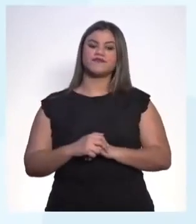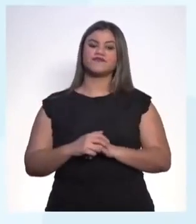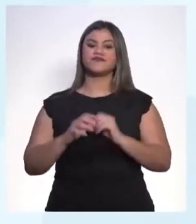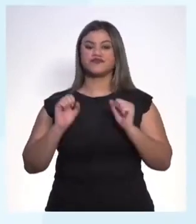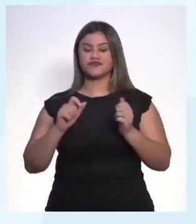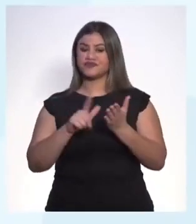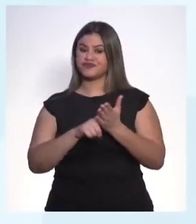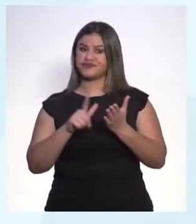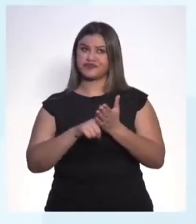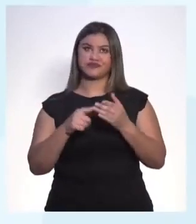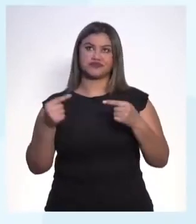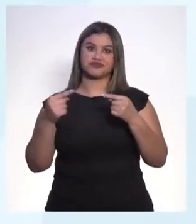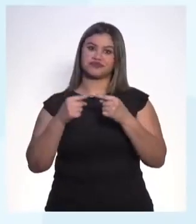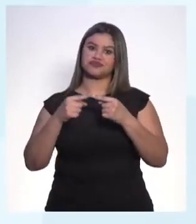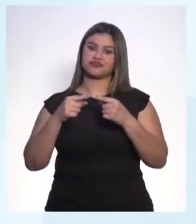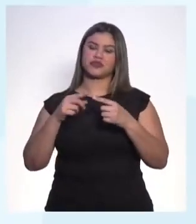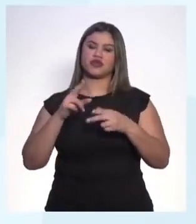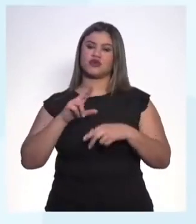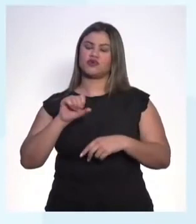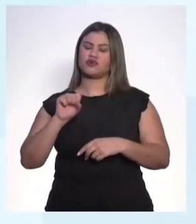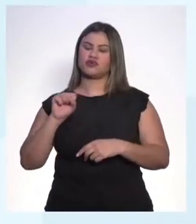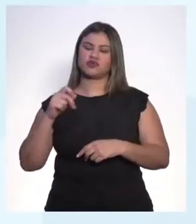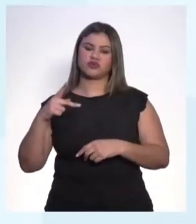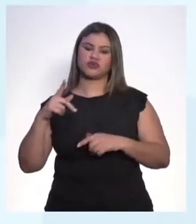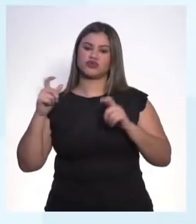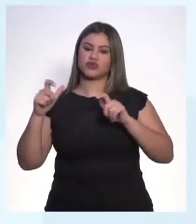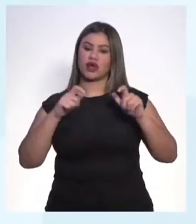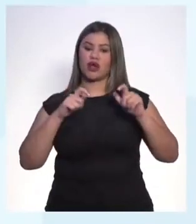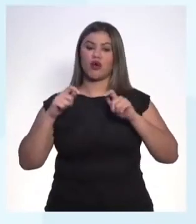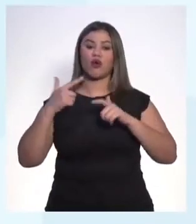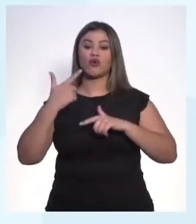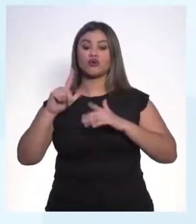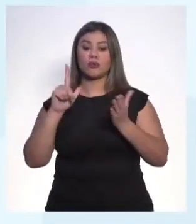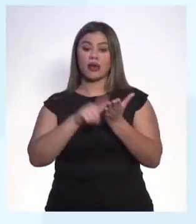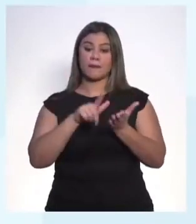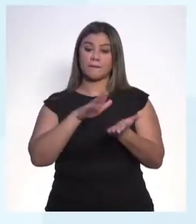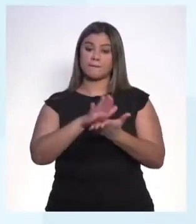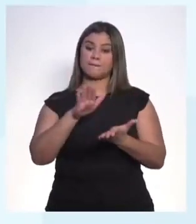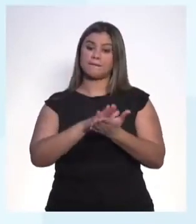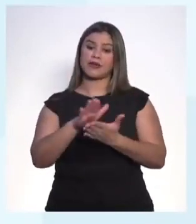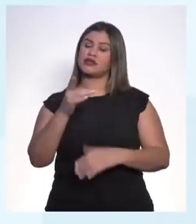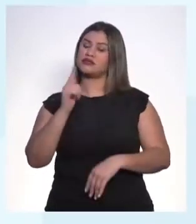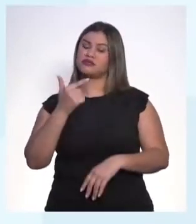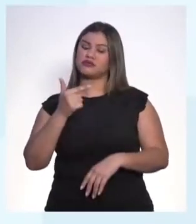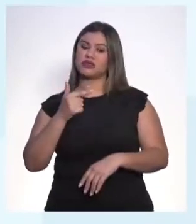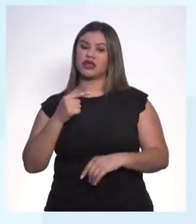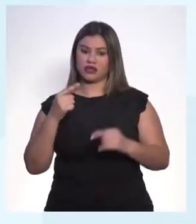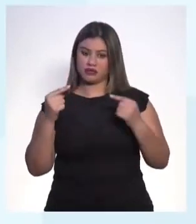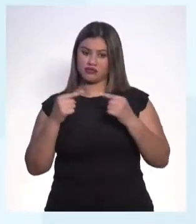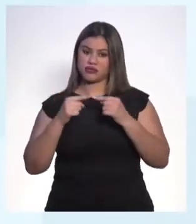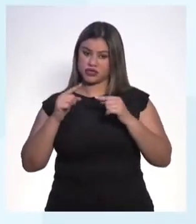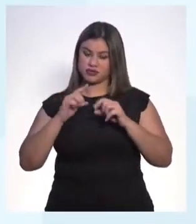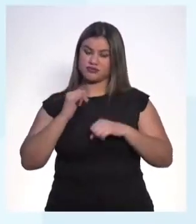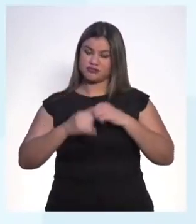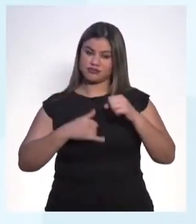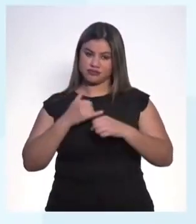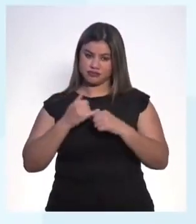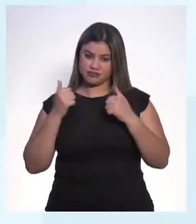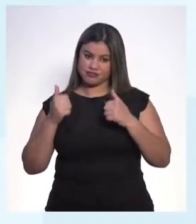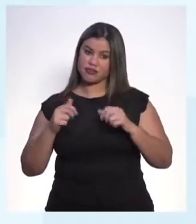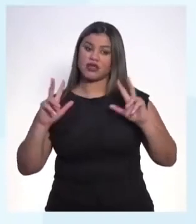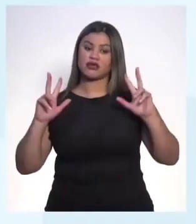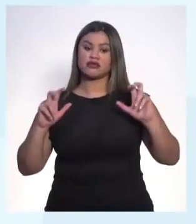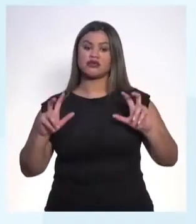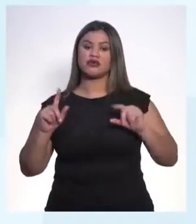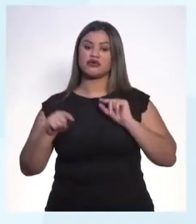jornal veiculado lá, da USP, de algum lugar, sim, mas não necessariamente impresso, então é importante pontuar. E qual é o assunto? A chegada